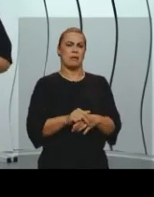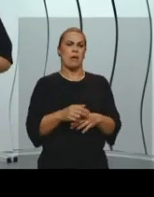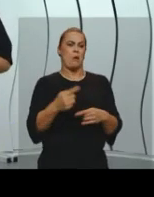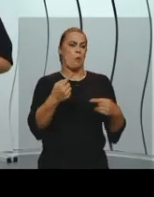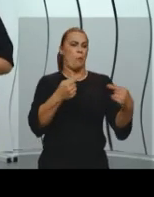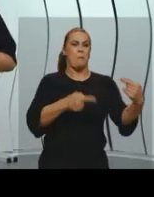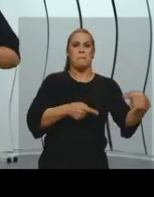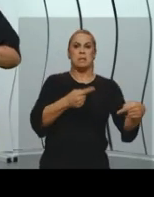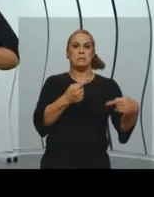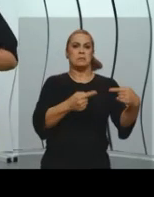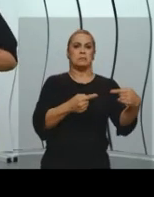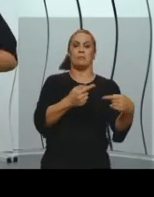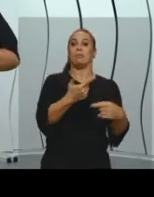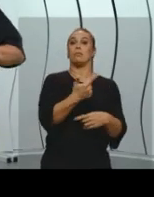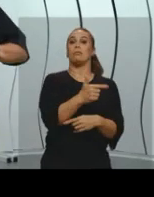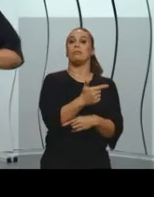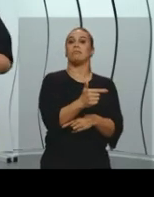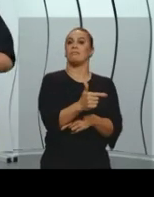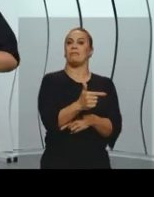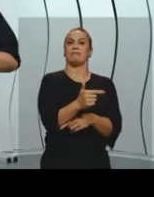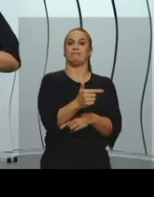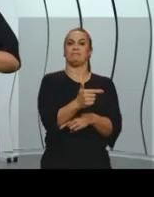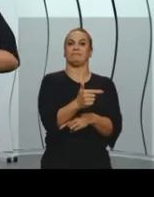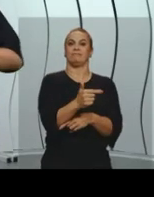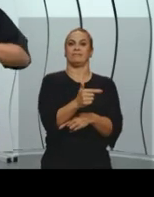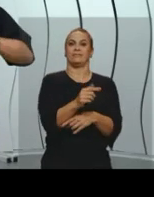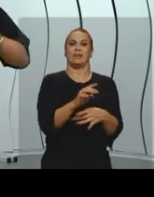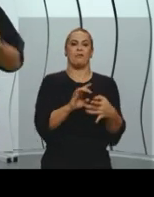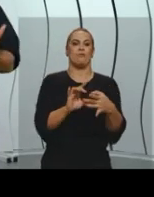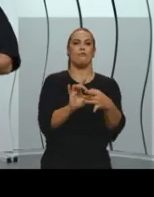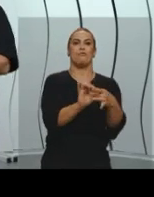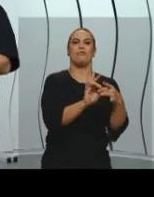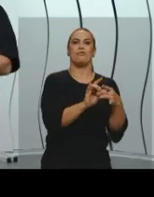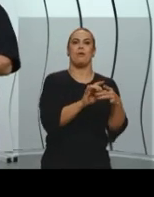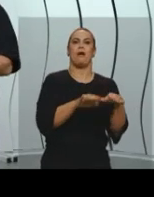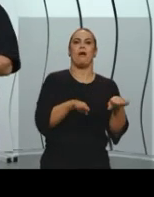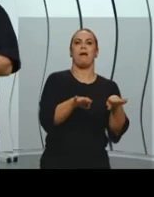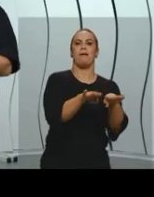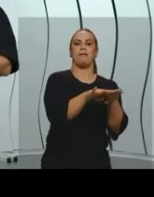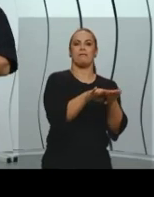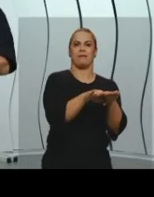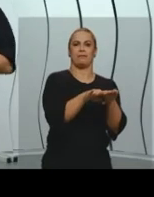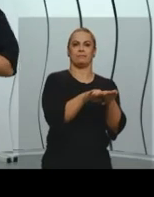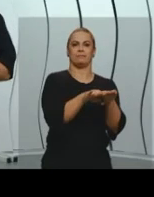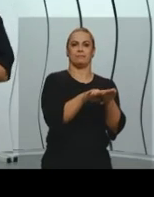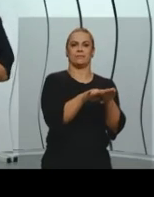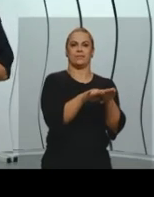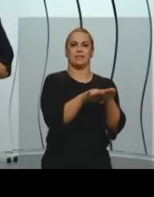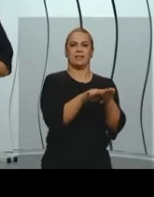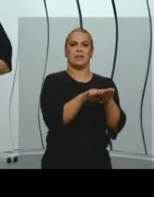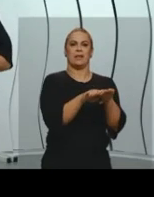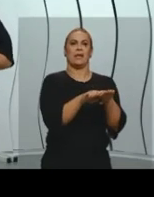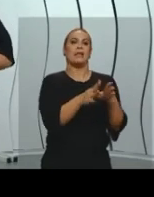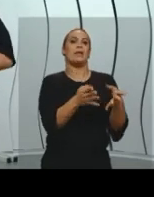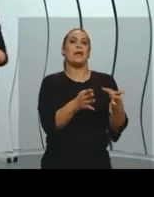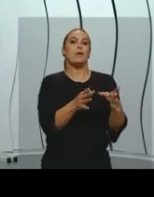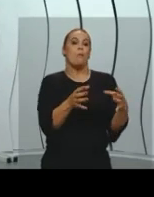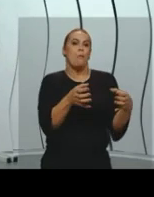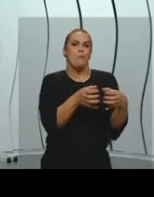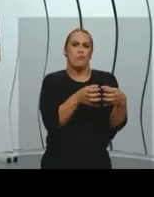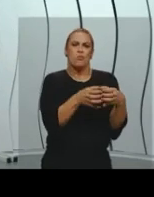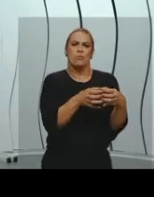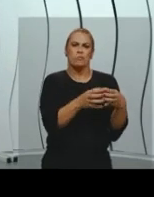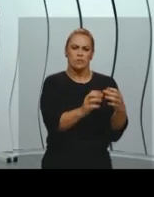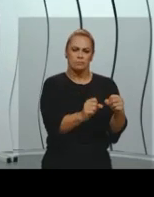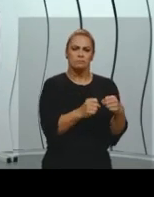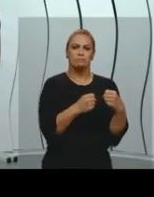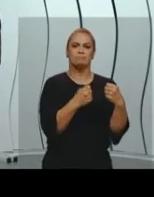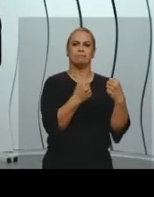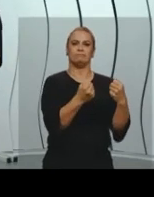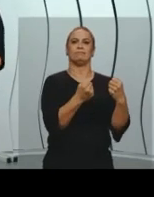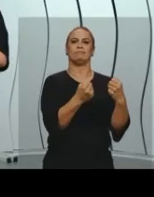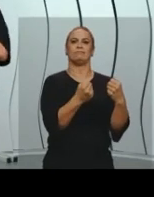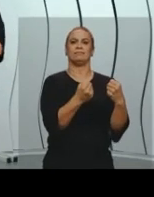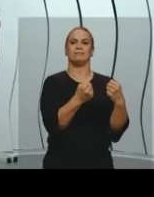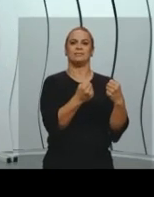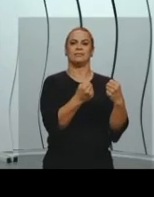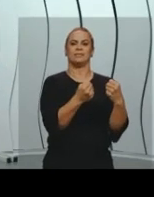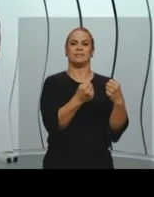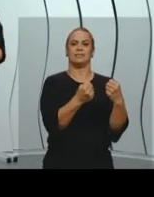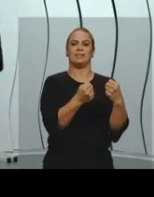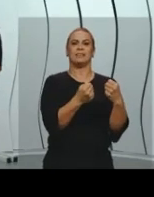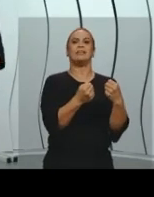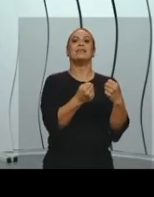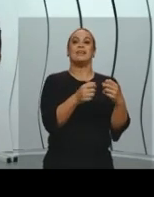outro me vende mais barato? Não. Então, isso fortalece o grupo. Lembra aquele exemplo dos mercadinhos, né?